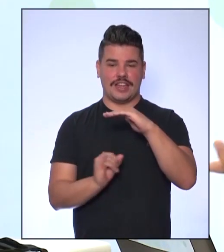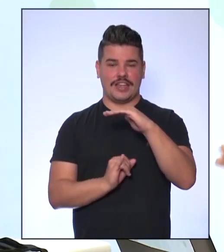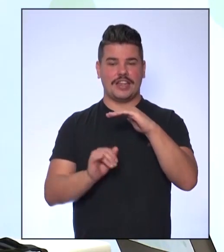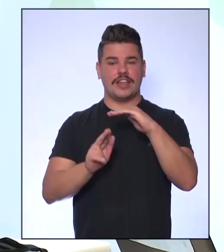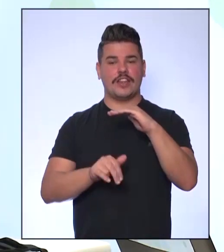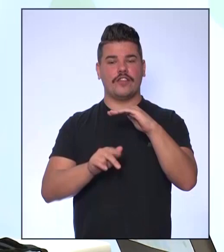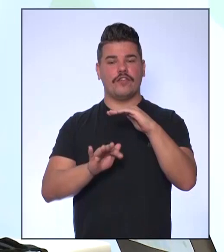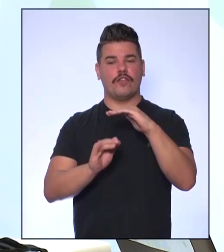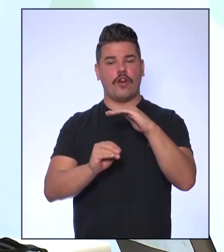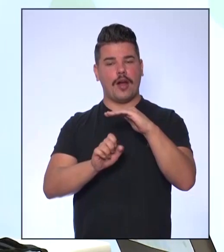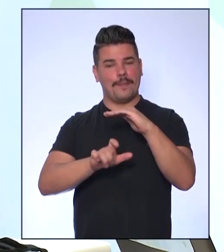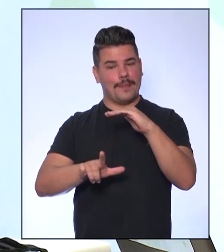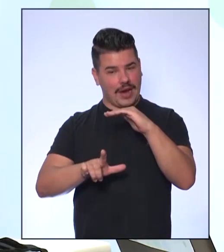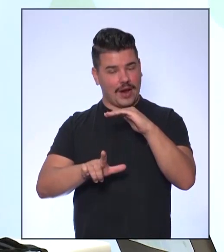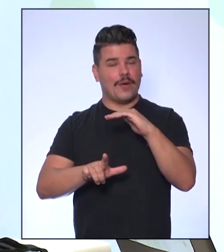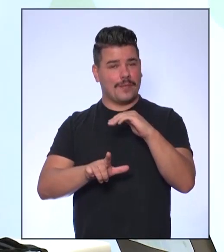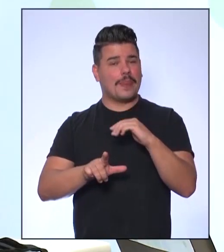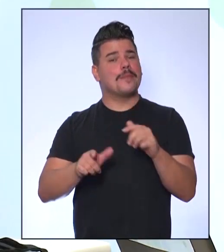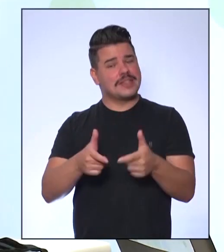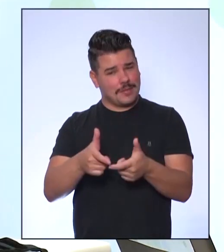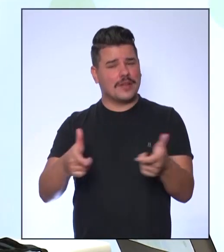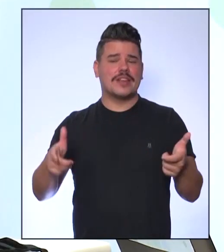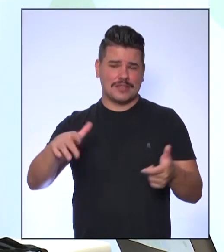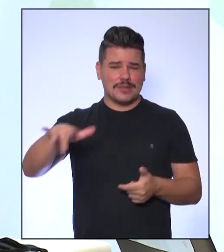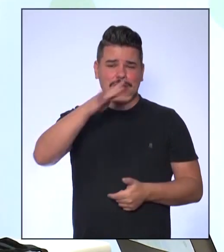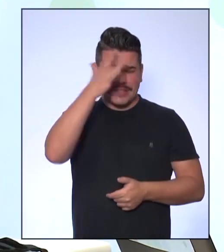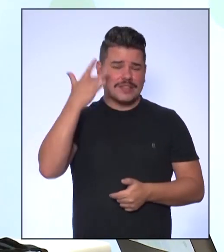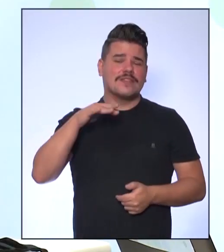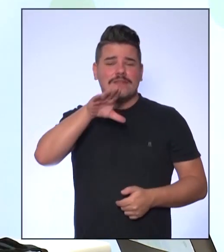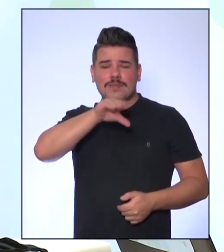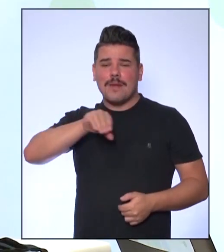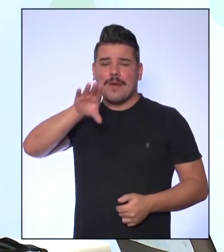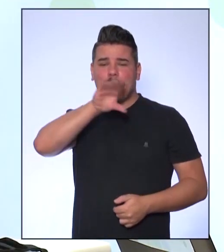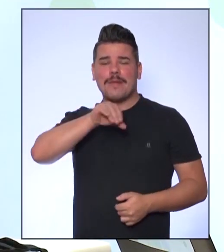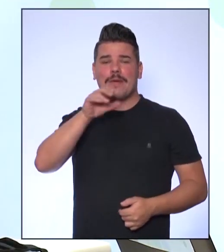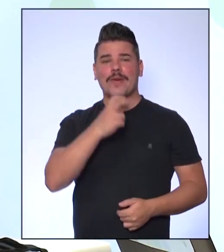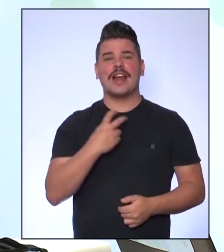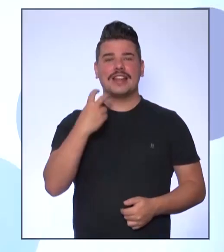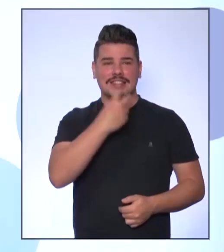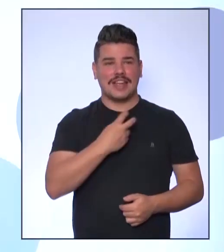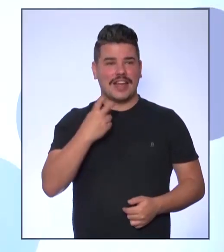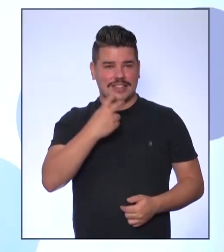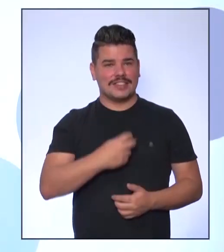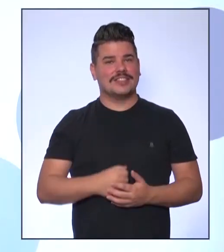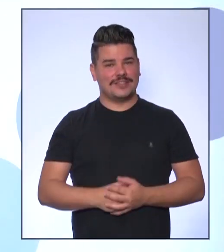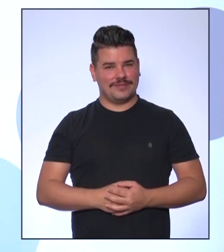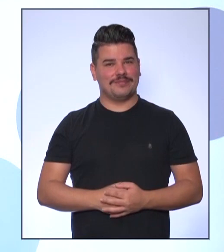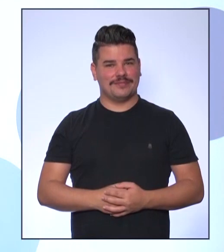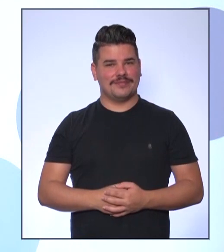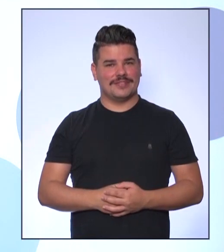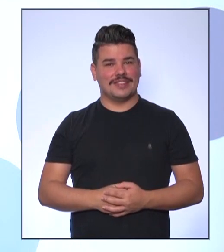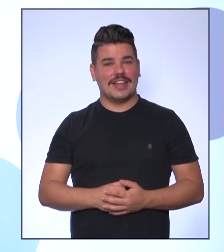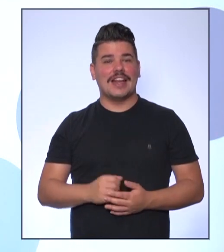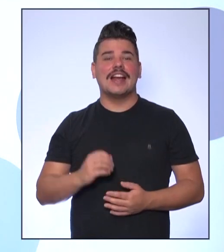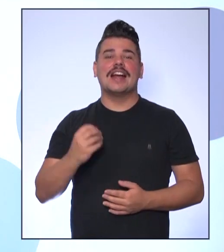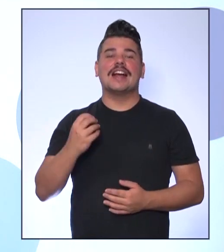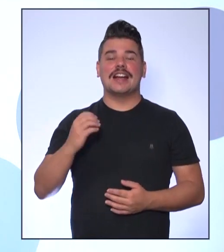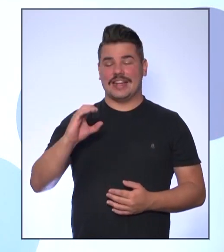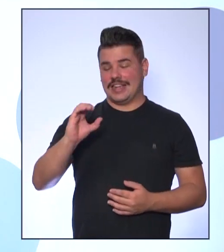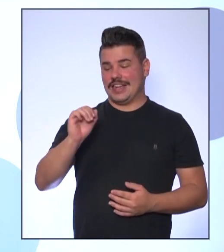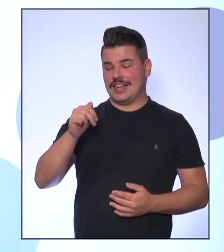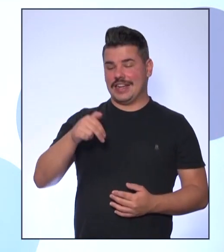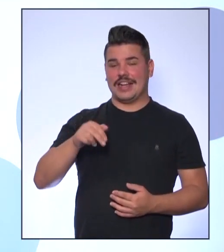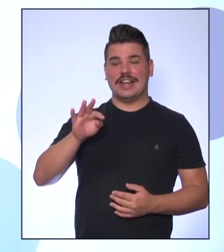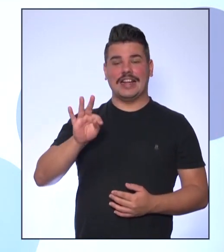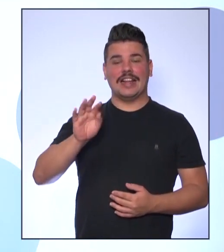e muito presente, né, no dia a dia, na fala das pessoas, enfim. Cantando, ouvindo, sorrindo. Isso mesmo. Nós